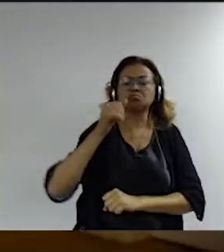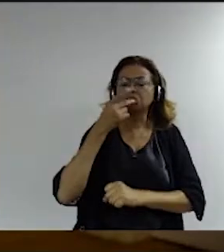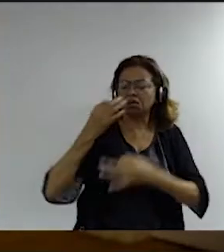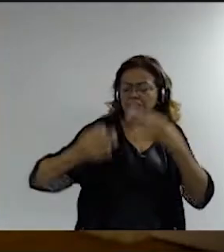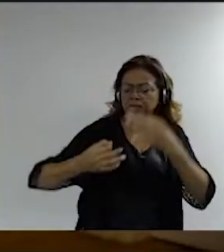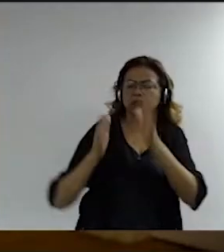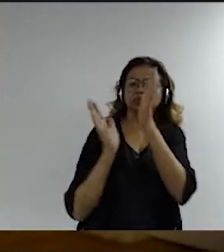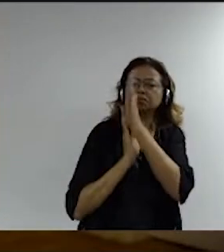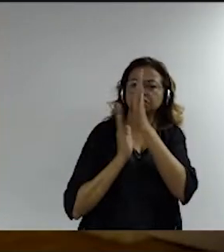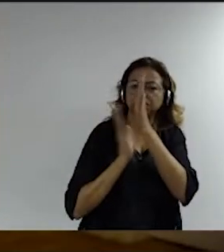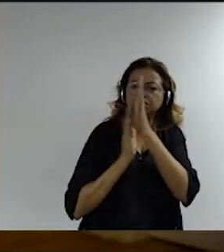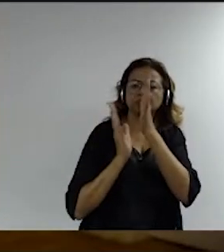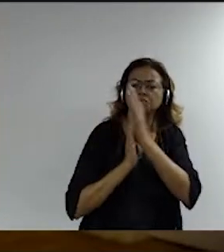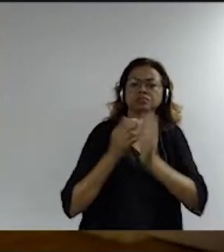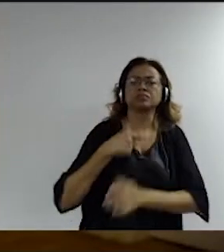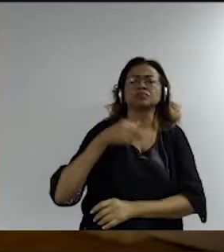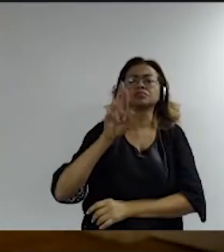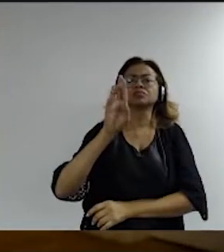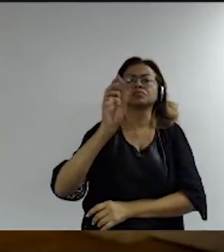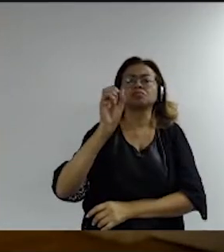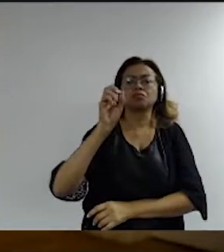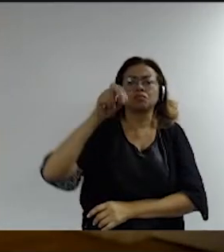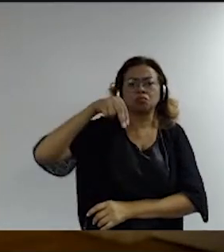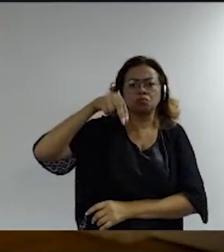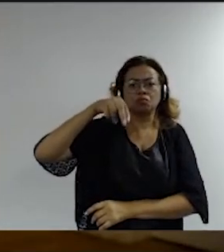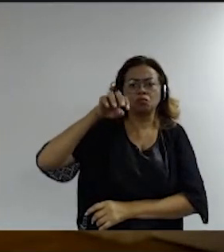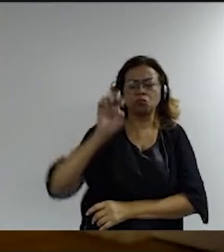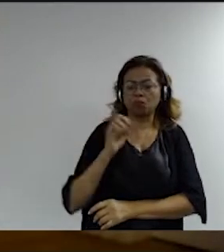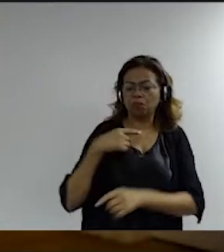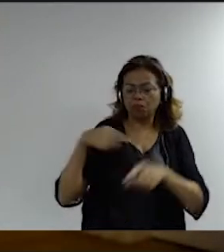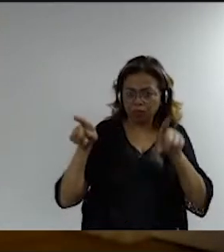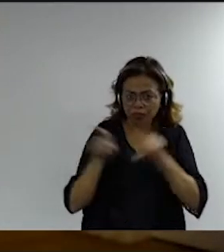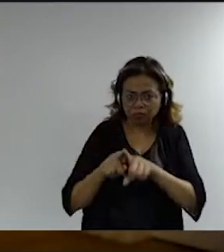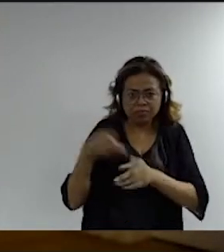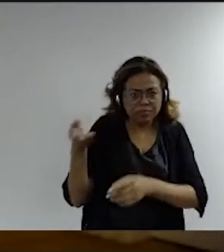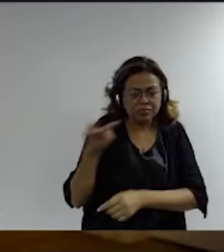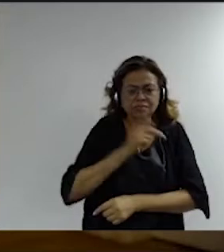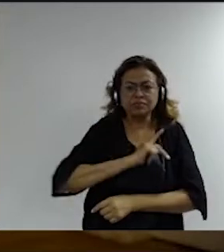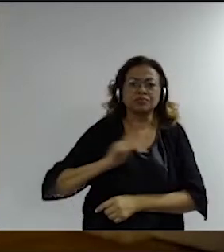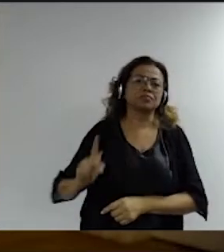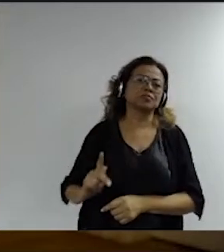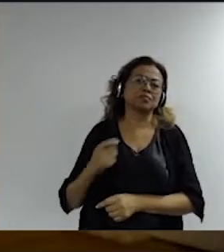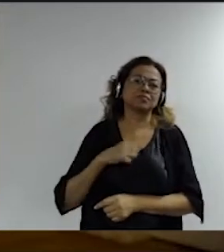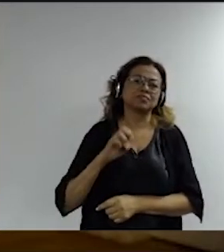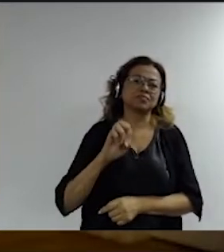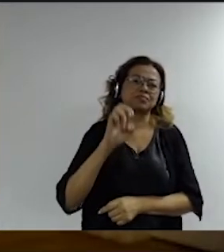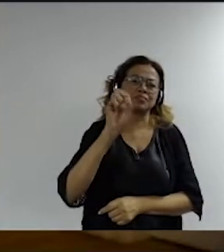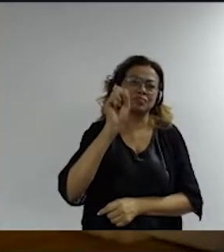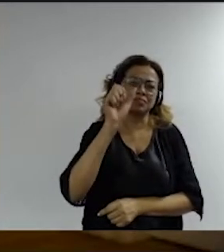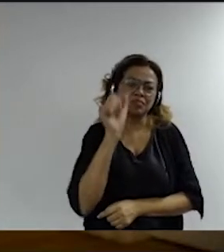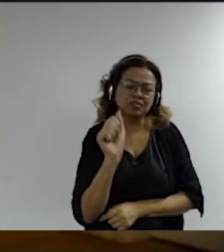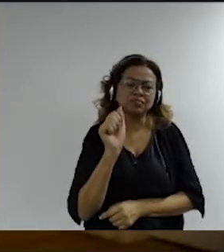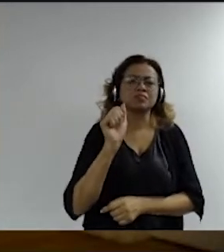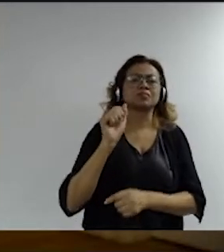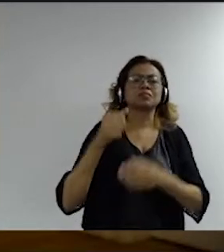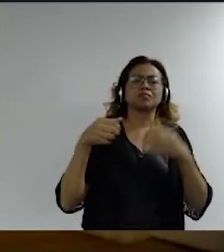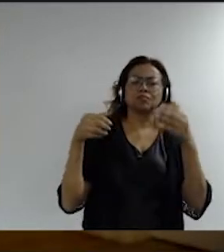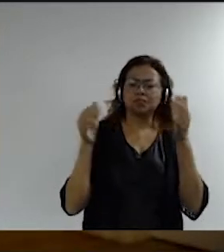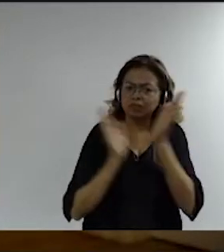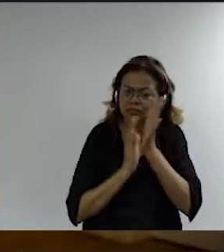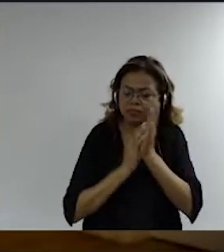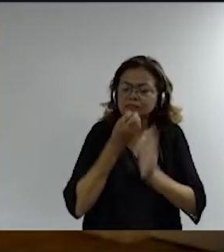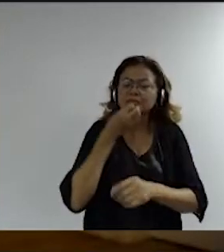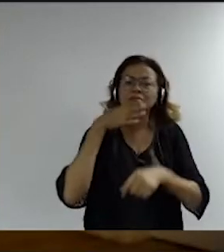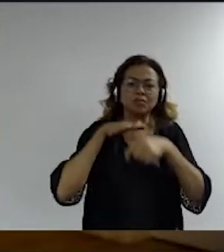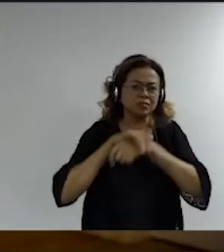doutor Rony Duarte, presidente da Escola Superior da Magistratura. Boa